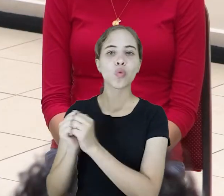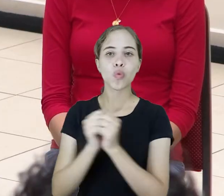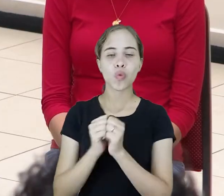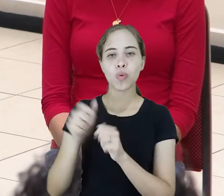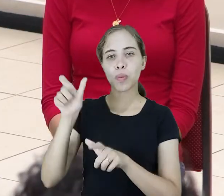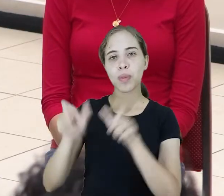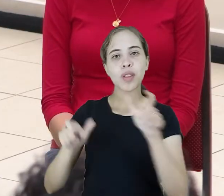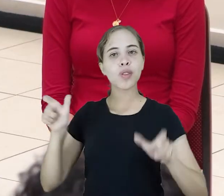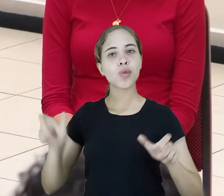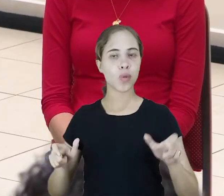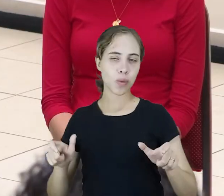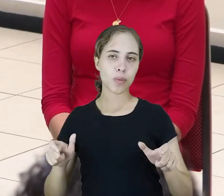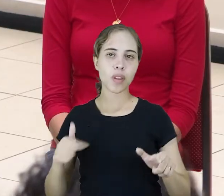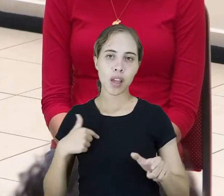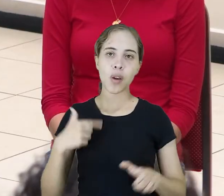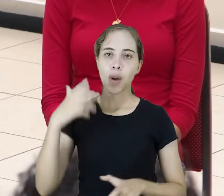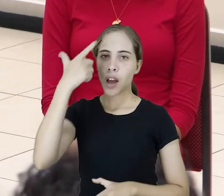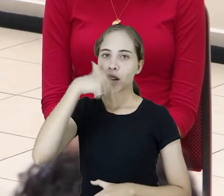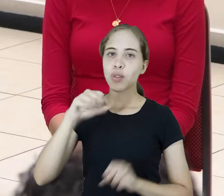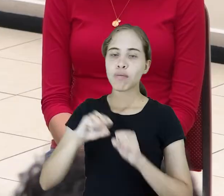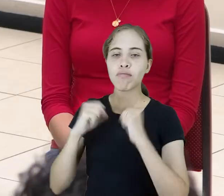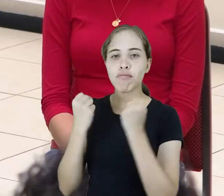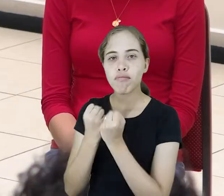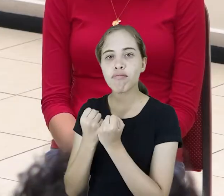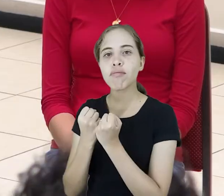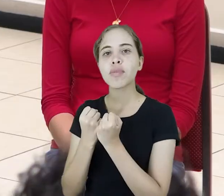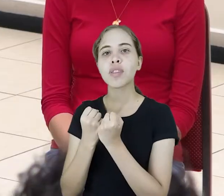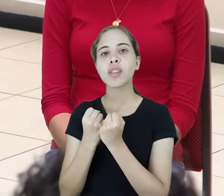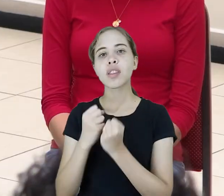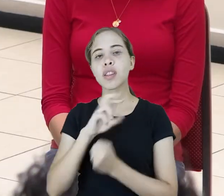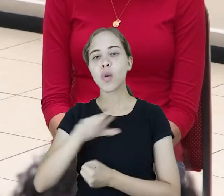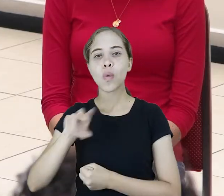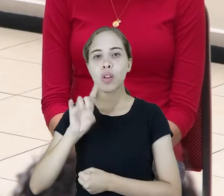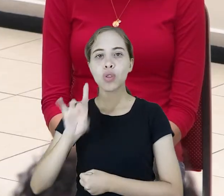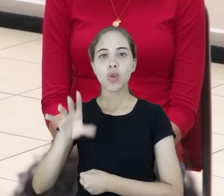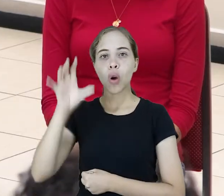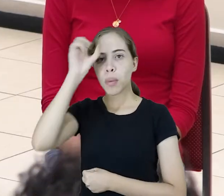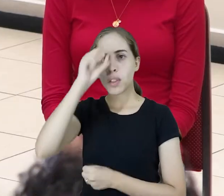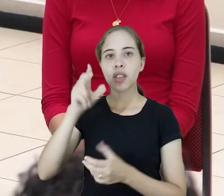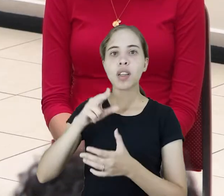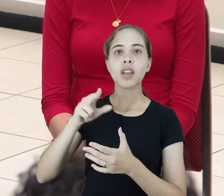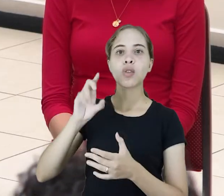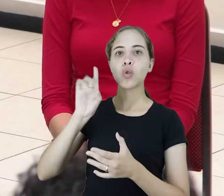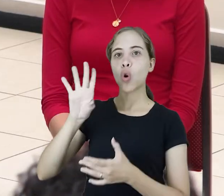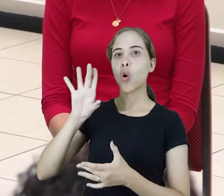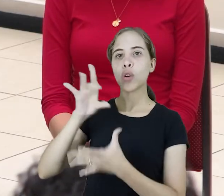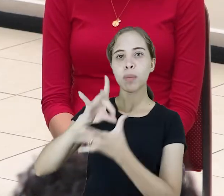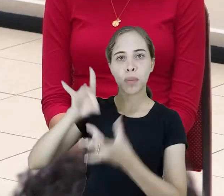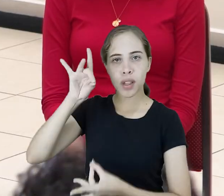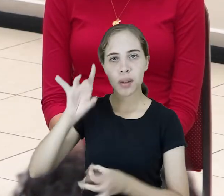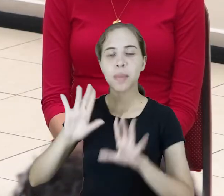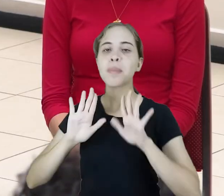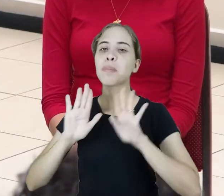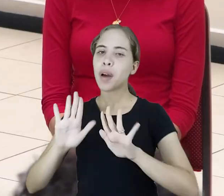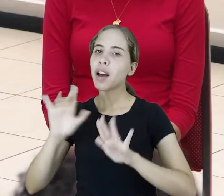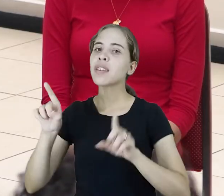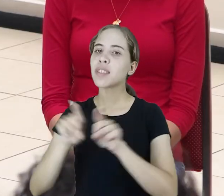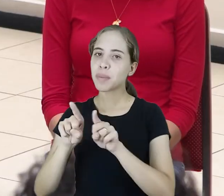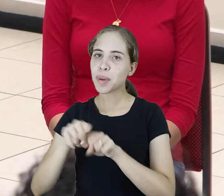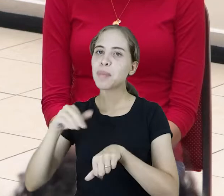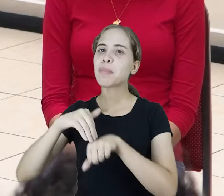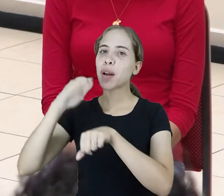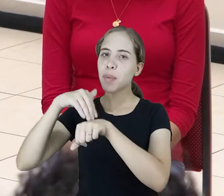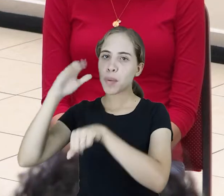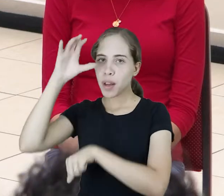no geral. Então, acho que o seminário não tem só sido algo, não só aprendi lições espirituais, mas eu acho que vai muito mais além disso, de